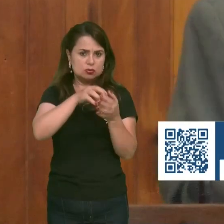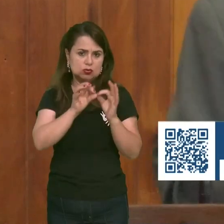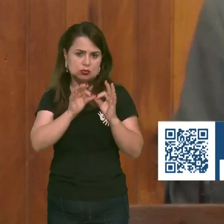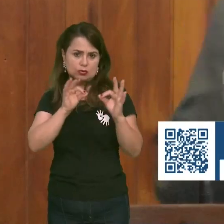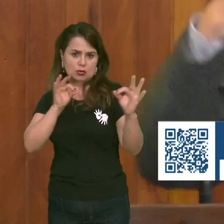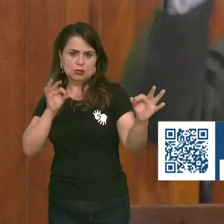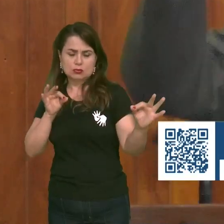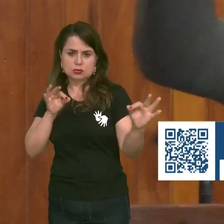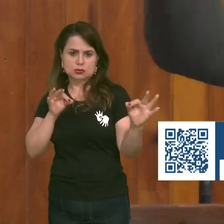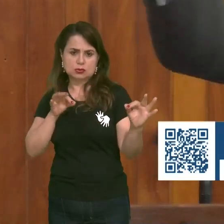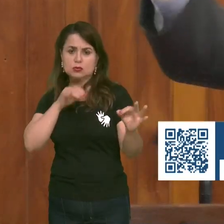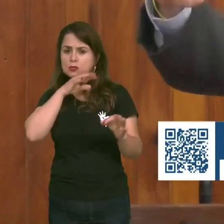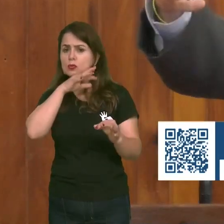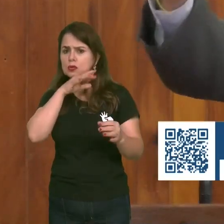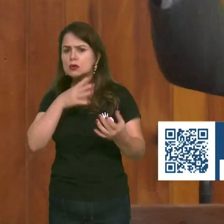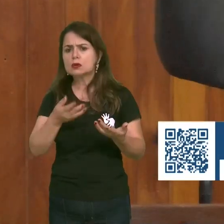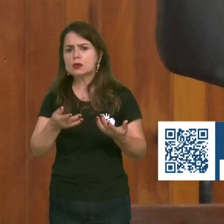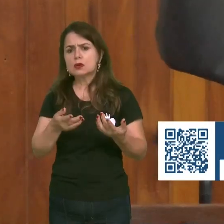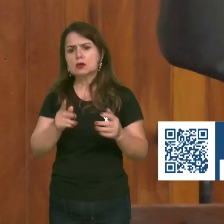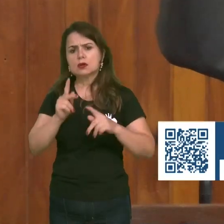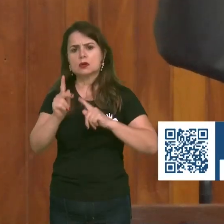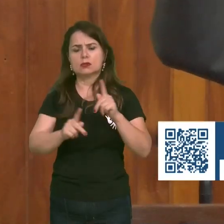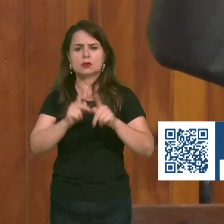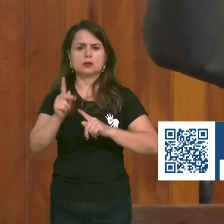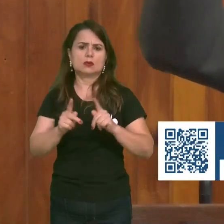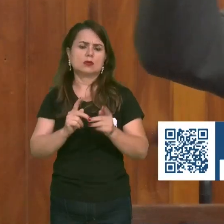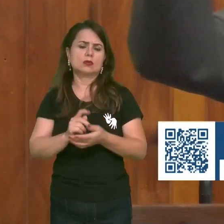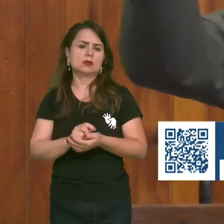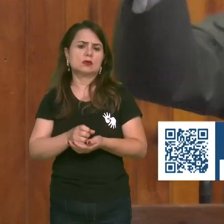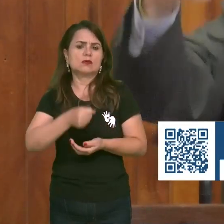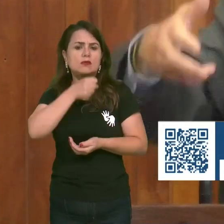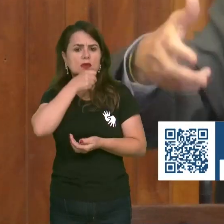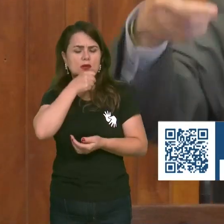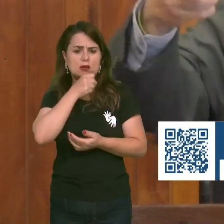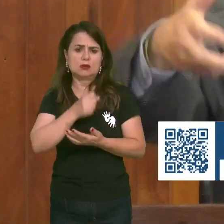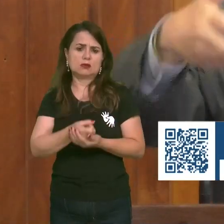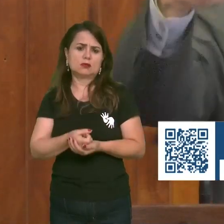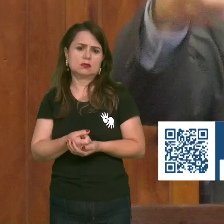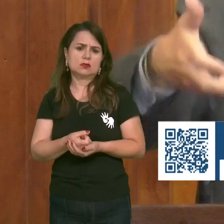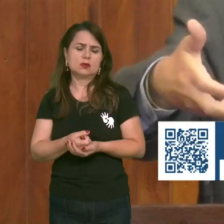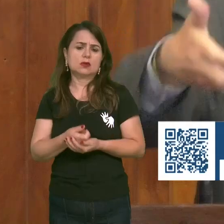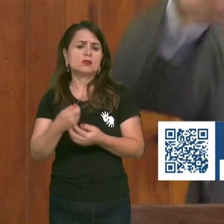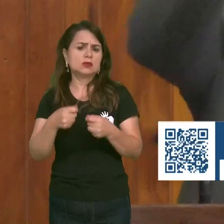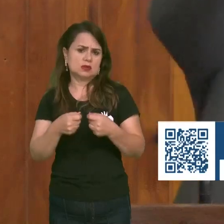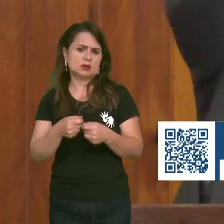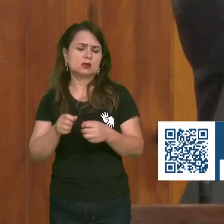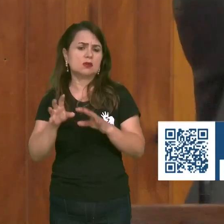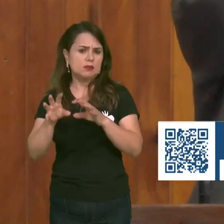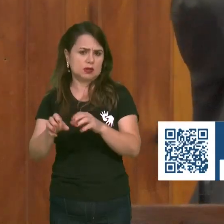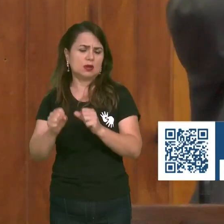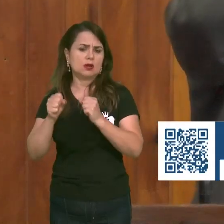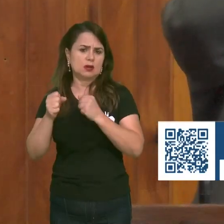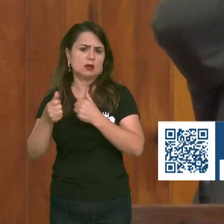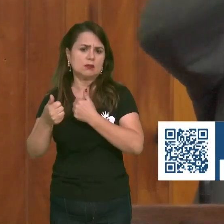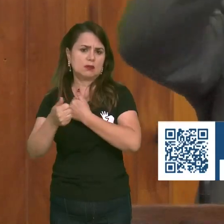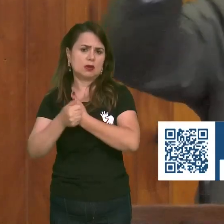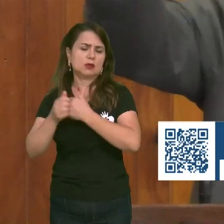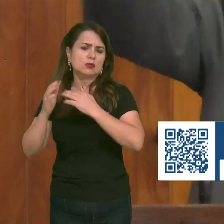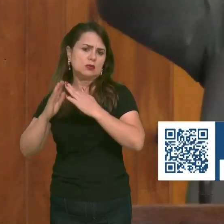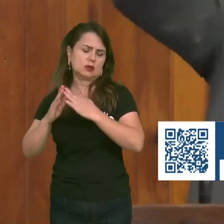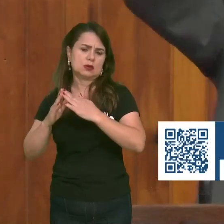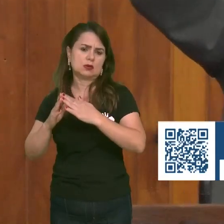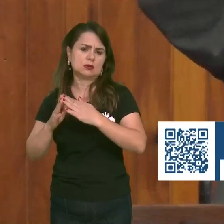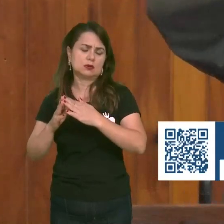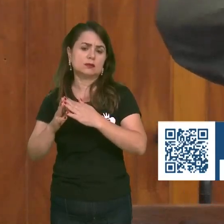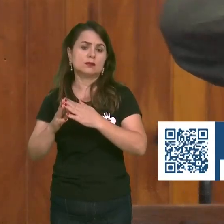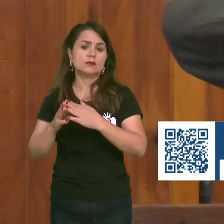o caso quando a pessoa não tem o atendimento no seu bairro tem sido deslocar até o